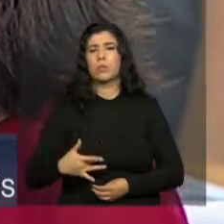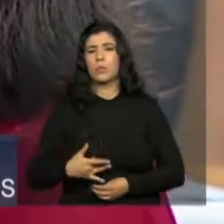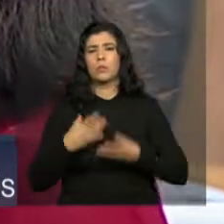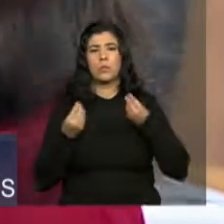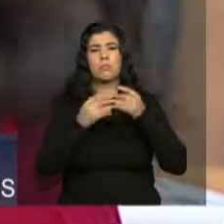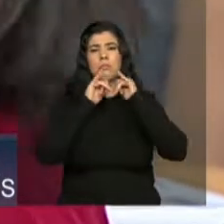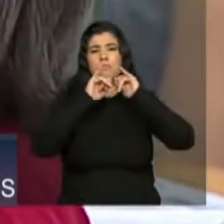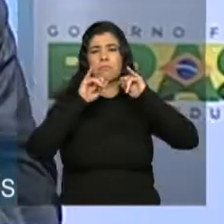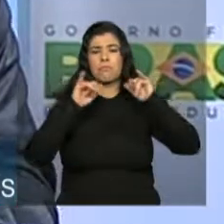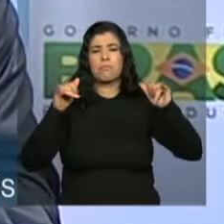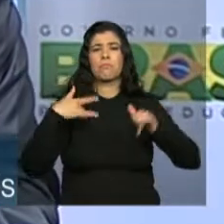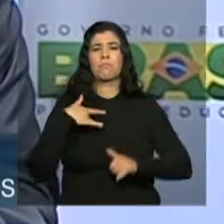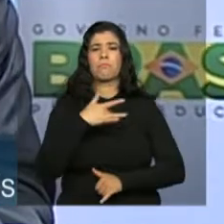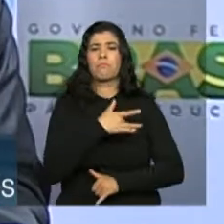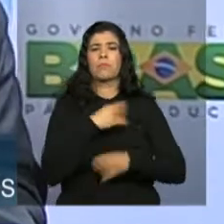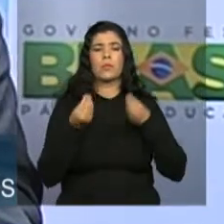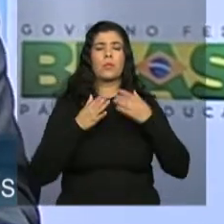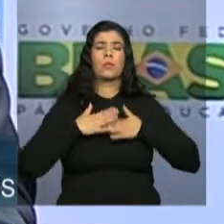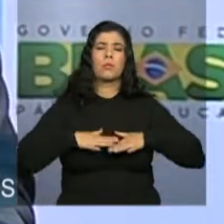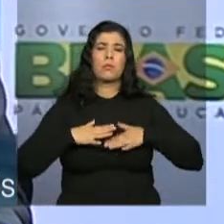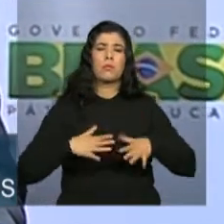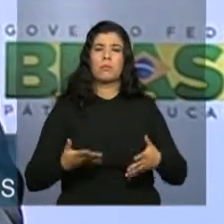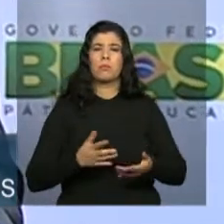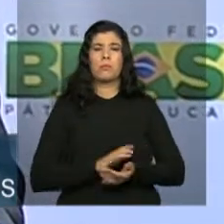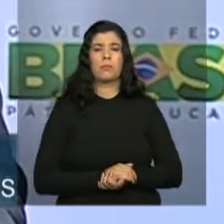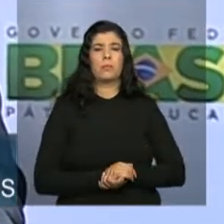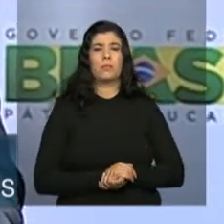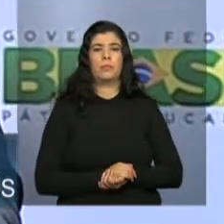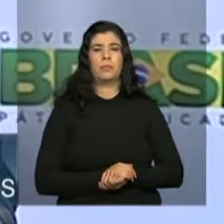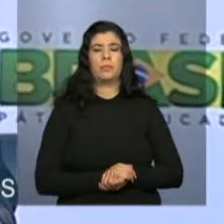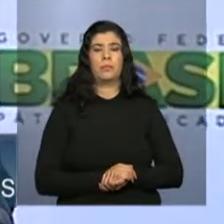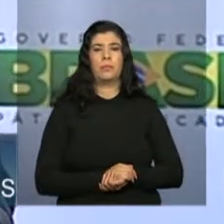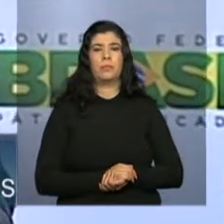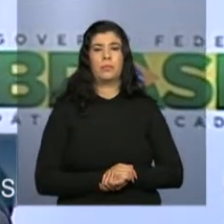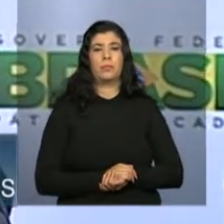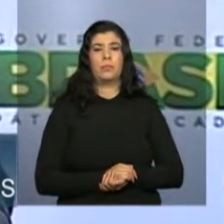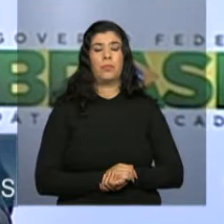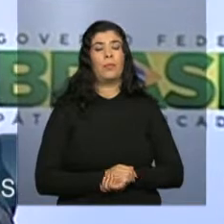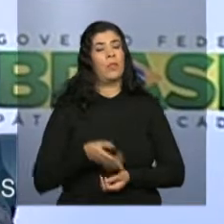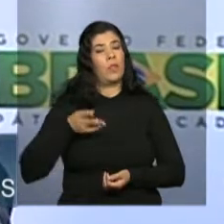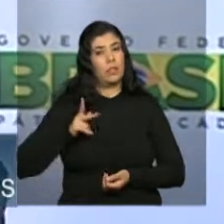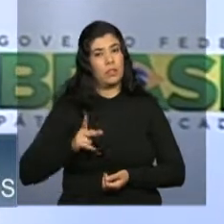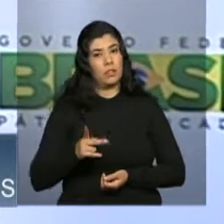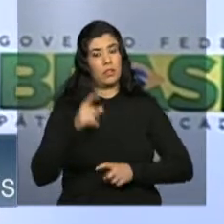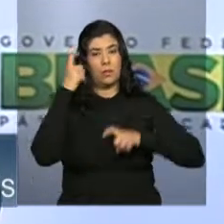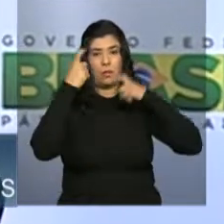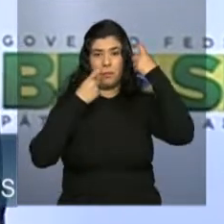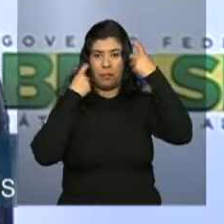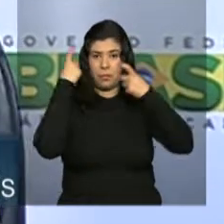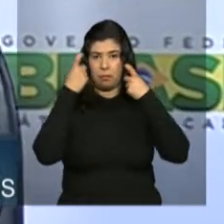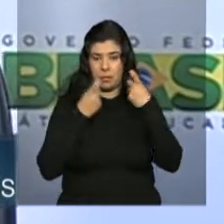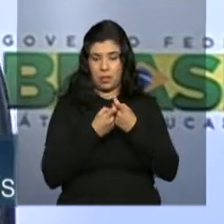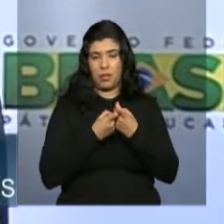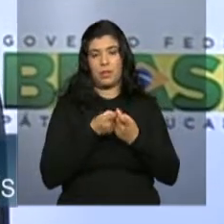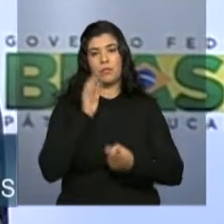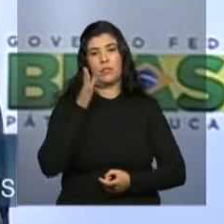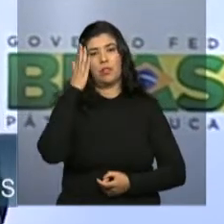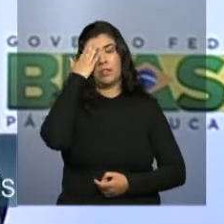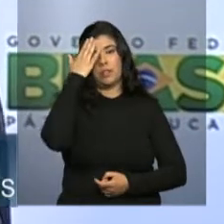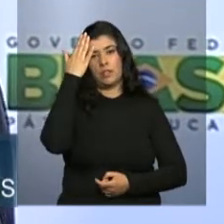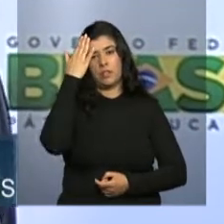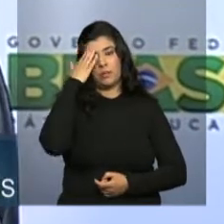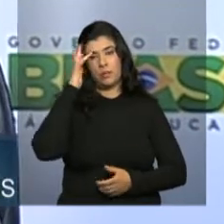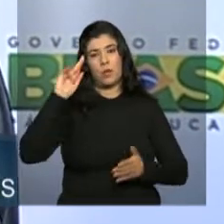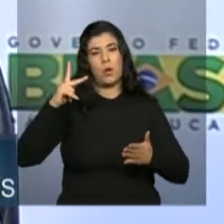assunto e claro claro é sempre preocupa mas são casos isolados né